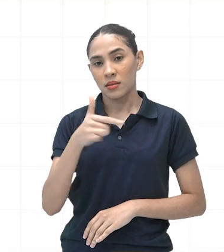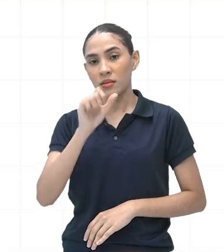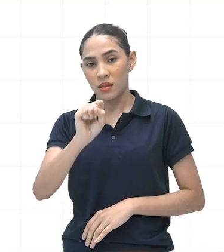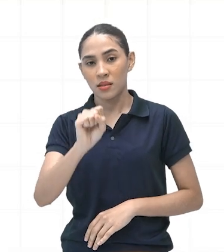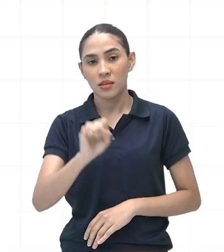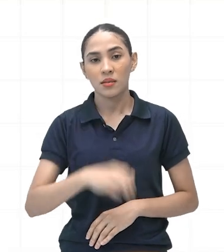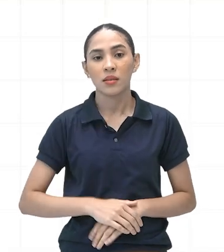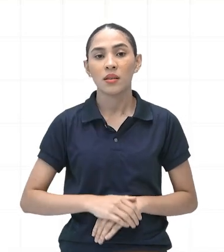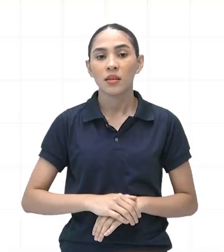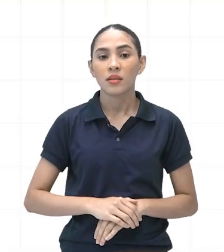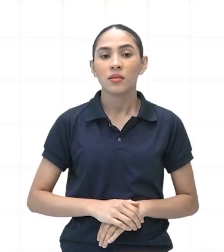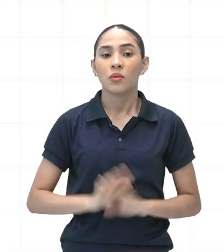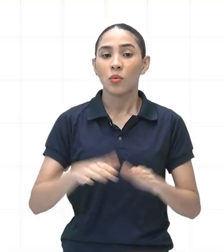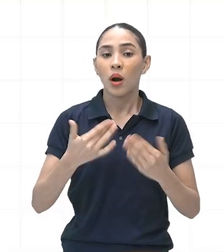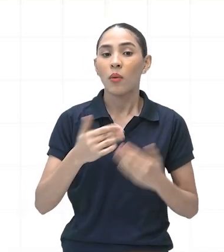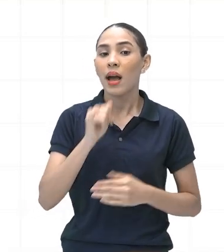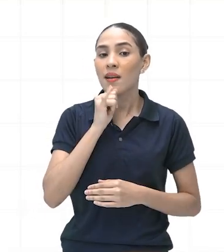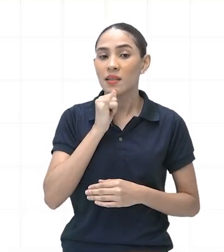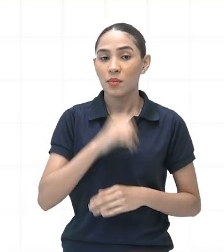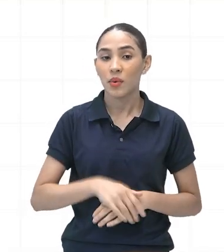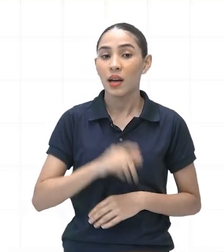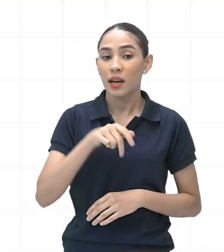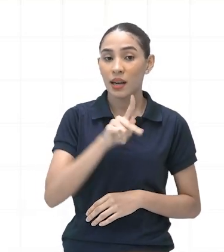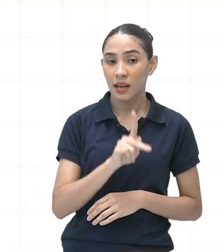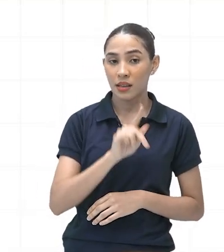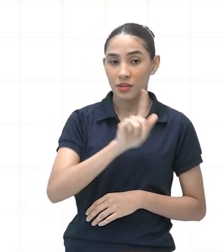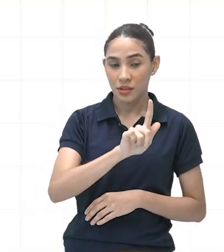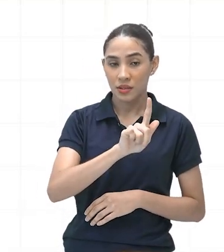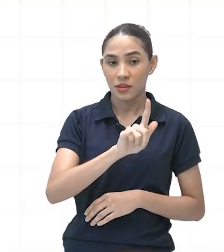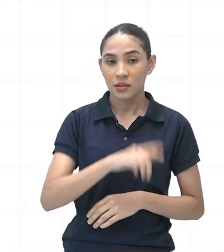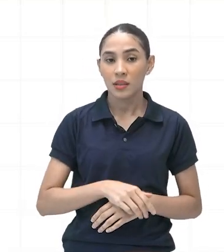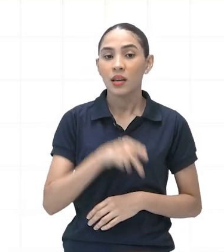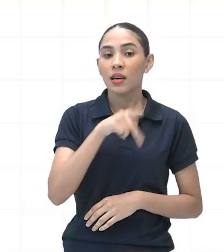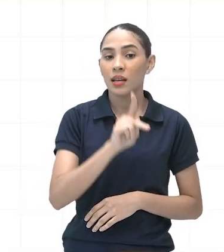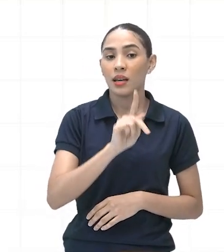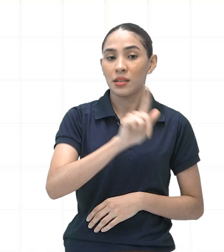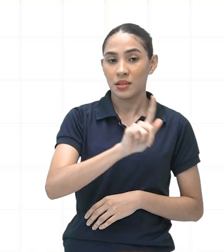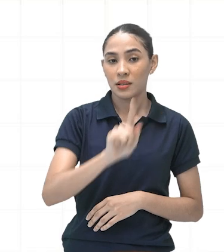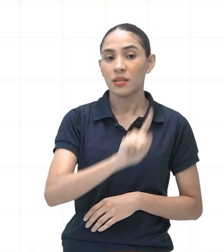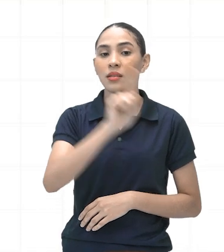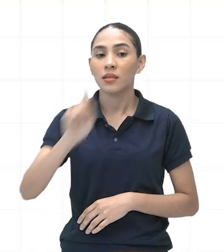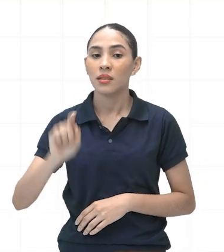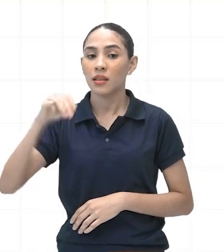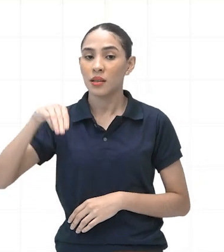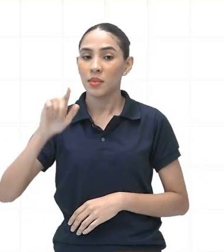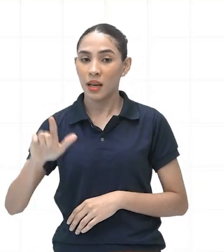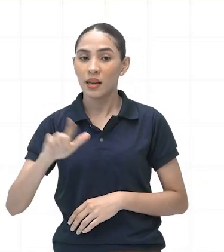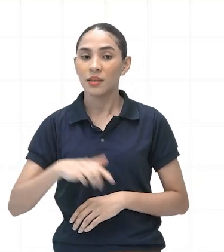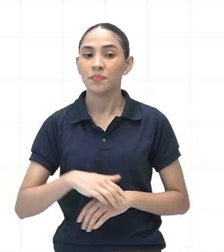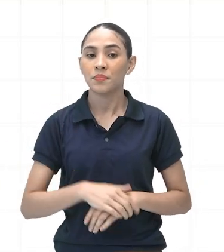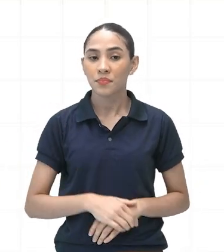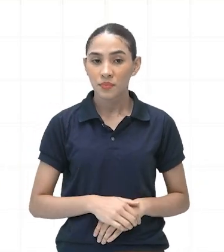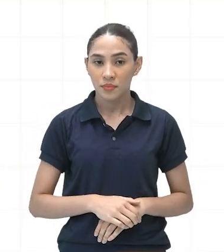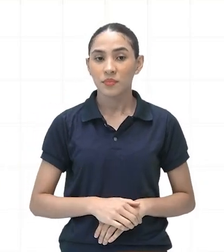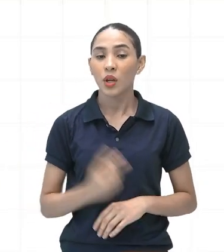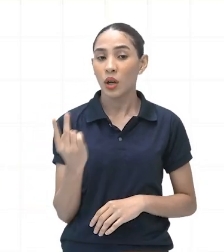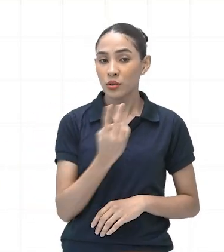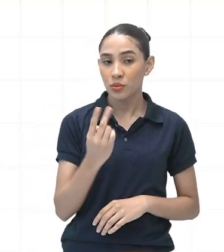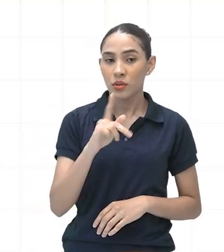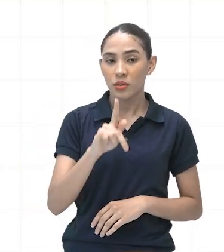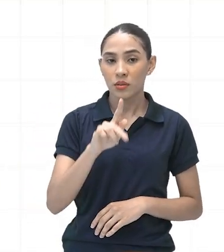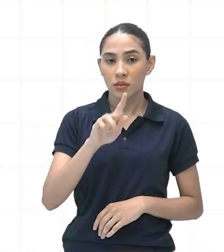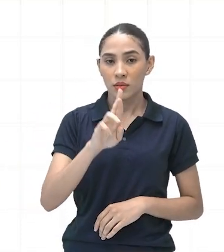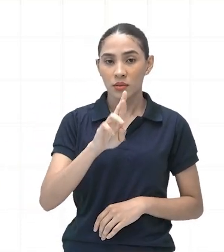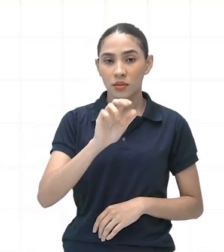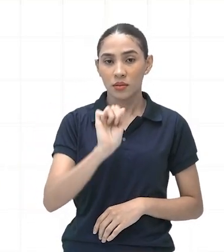passo 1, quais são as grandezas? Eu comentei que era a grandeza quilograma e a grandeza ml. São as duas grandezas